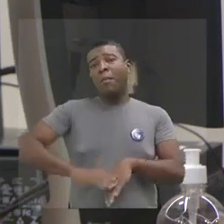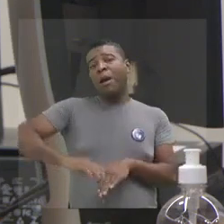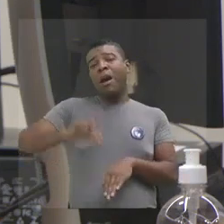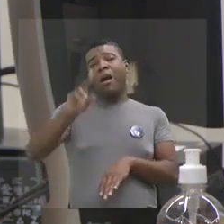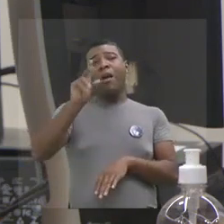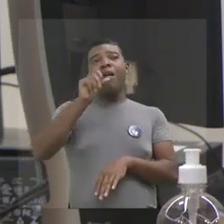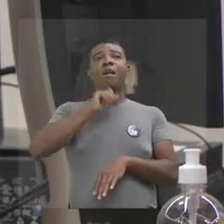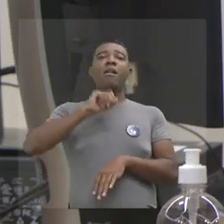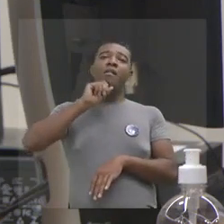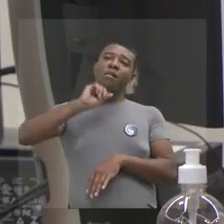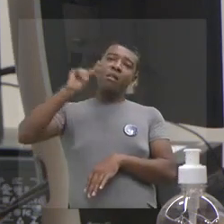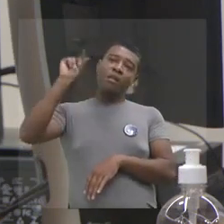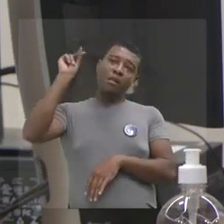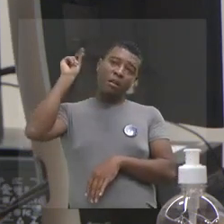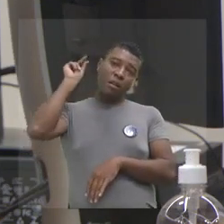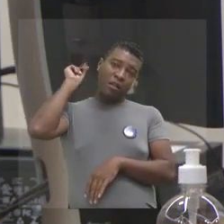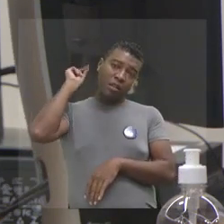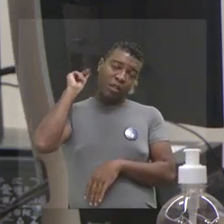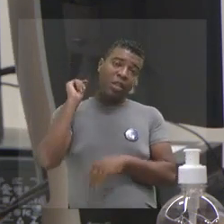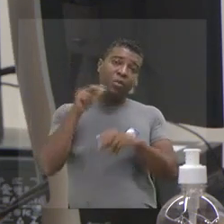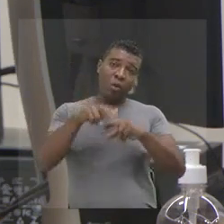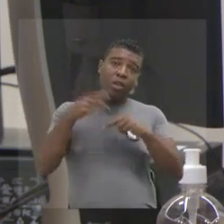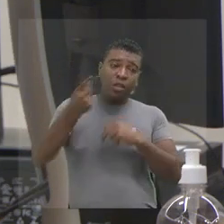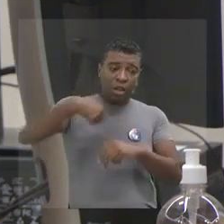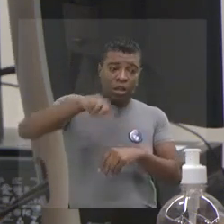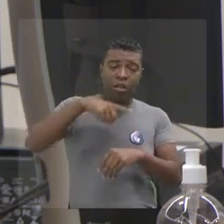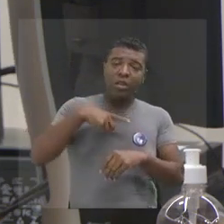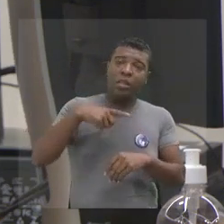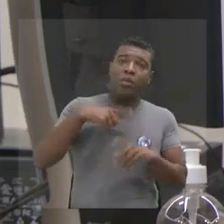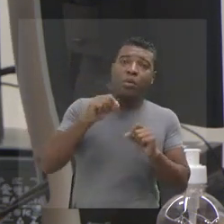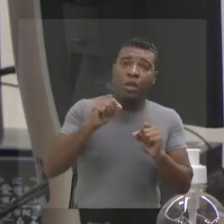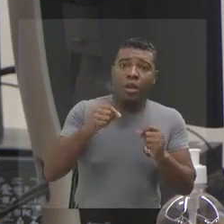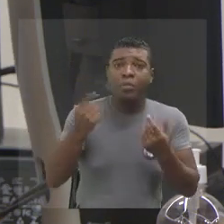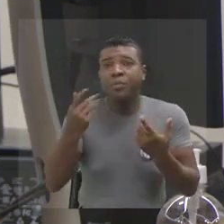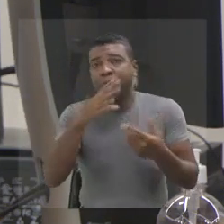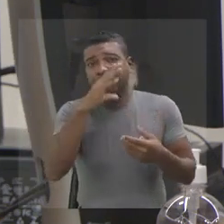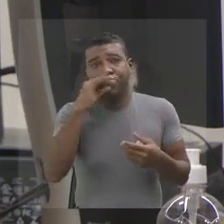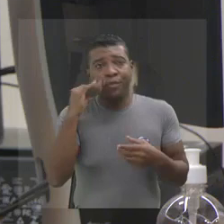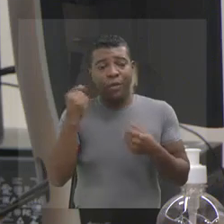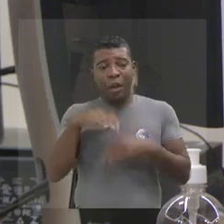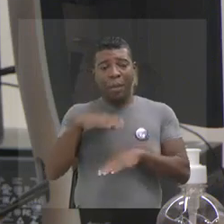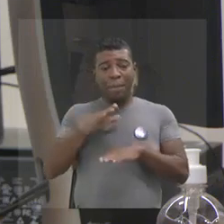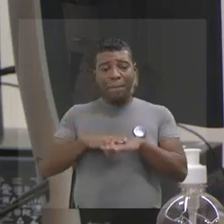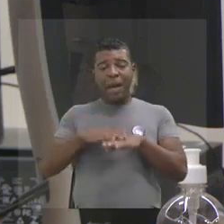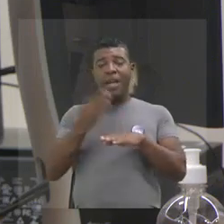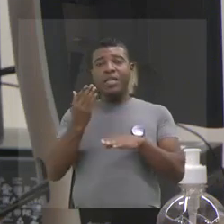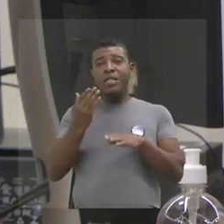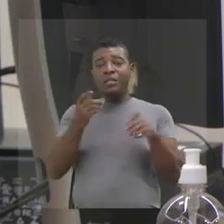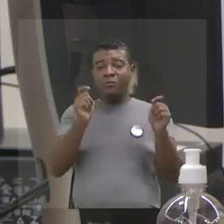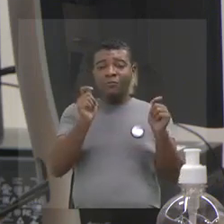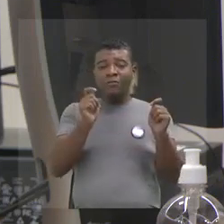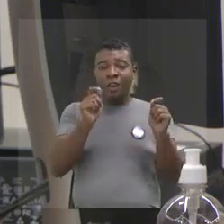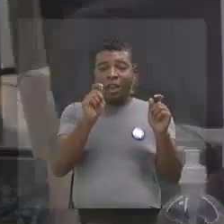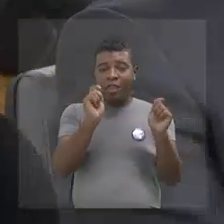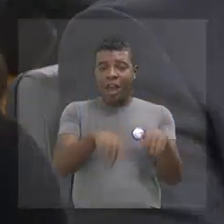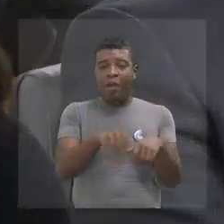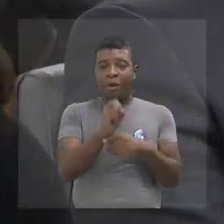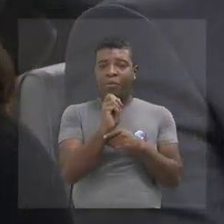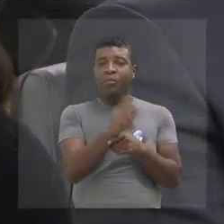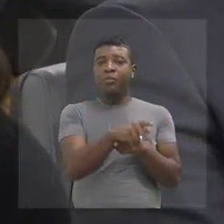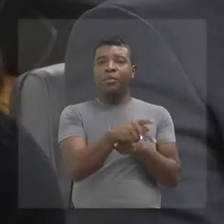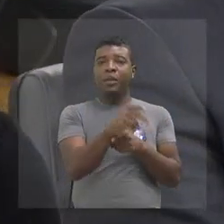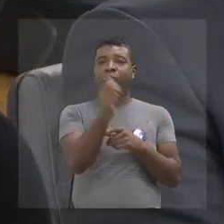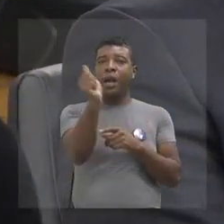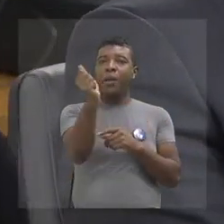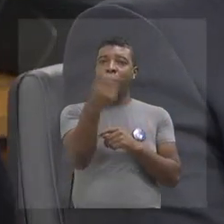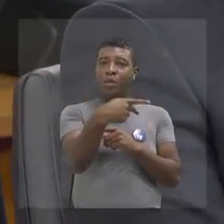de fato nós temos hoje né servidores já hábitos aposentar Então mas nós estamos buscando soluções